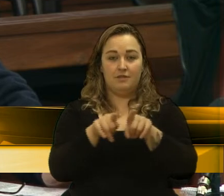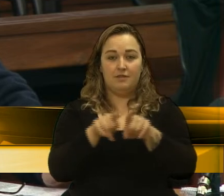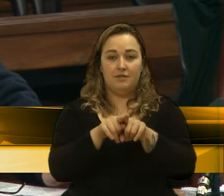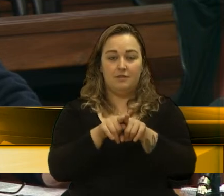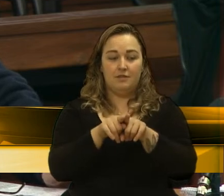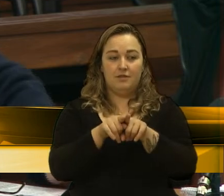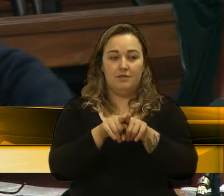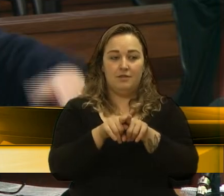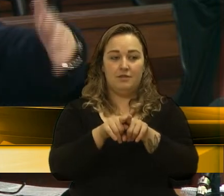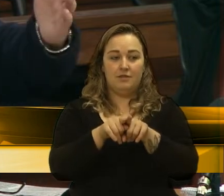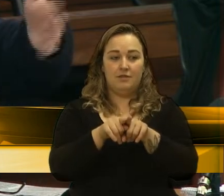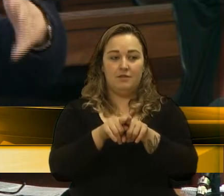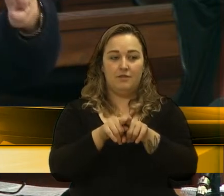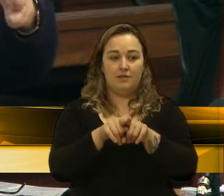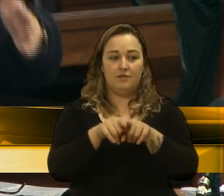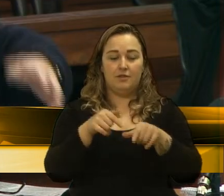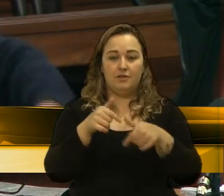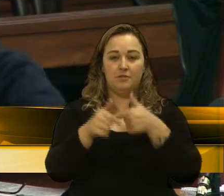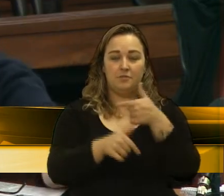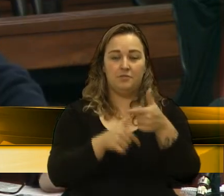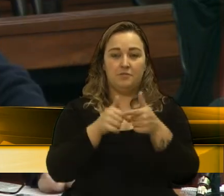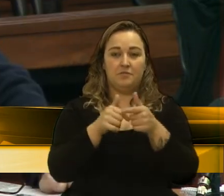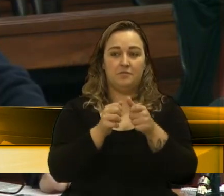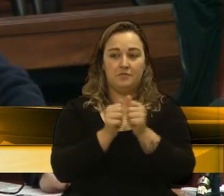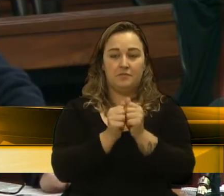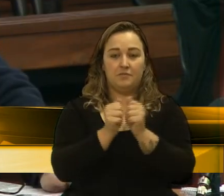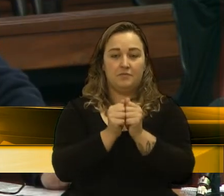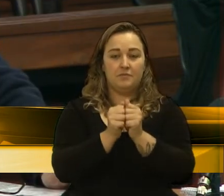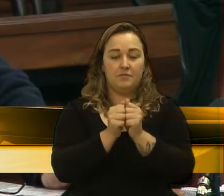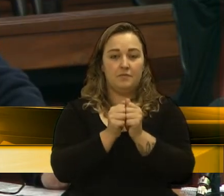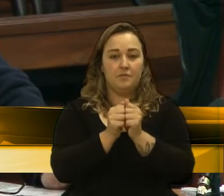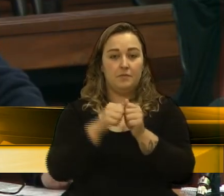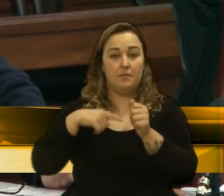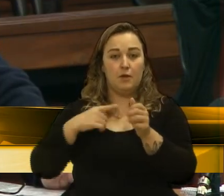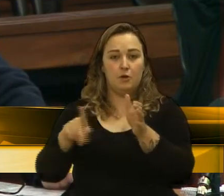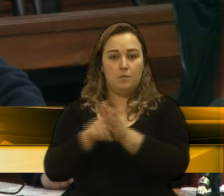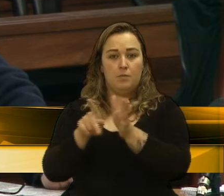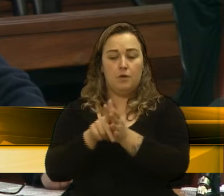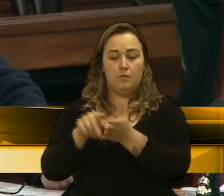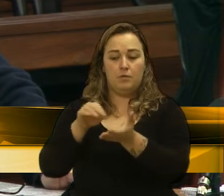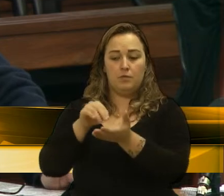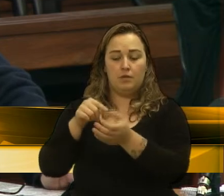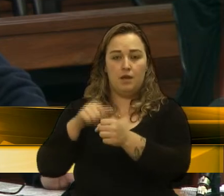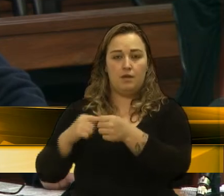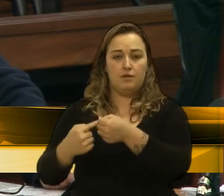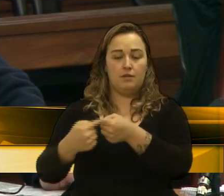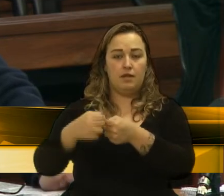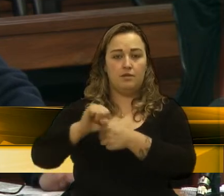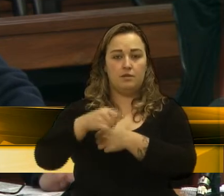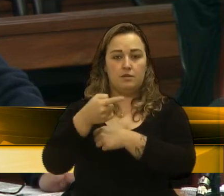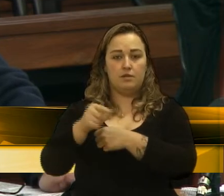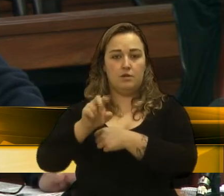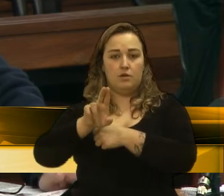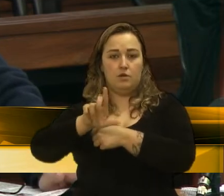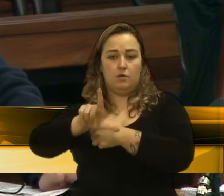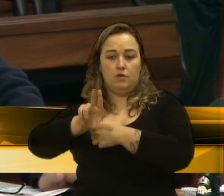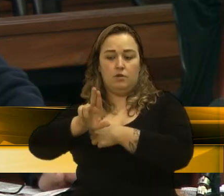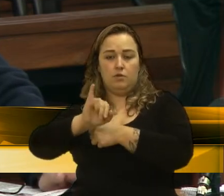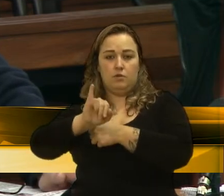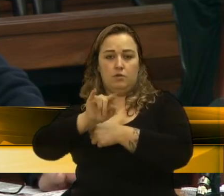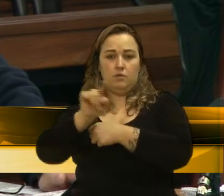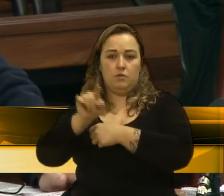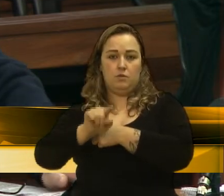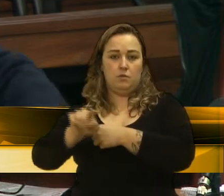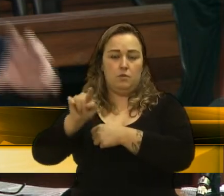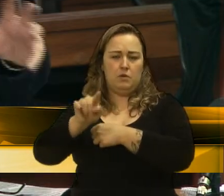até da comida típica de São Luís, principalmente o camarão, né? Que é uma coisa fantástica, né? Quem come por